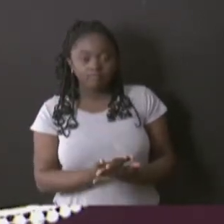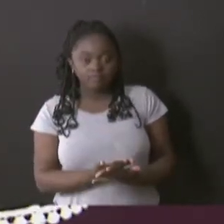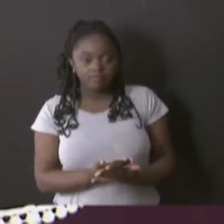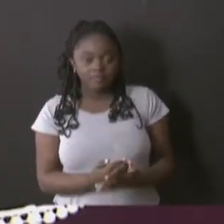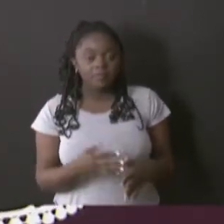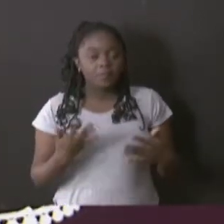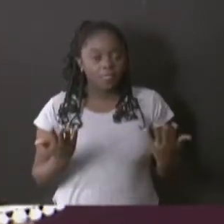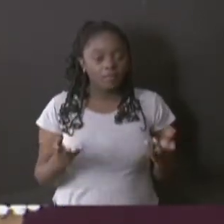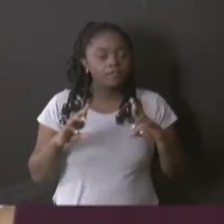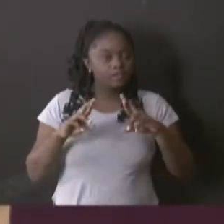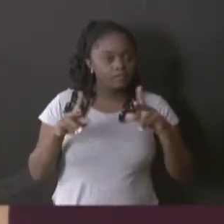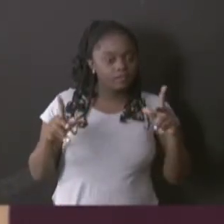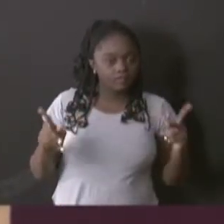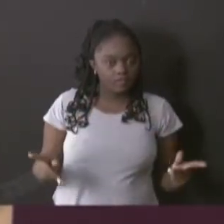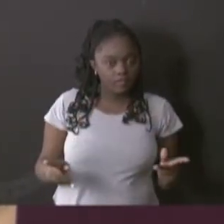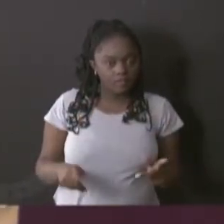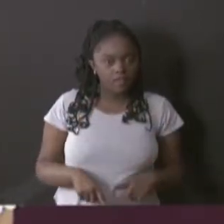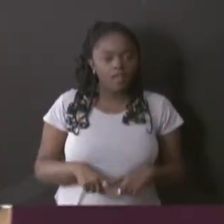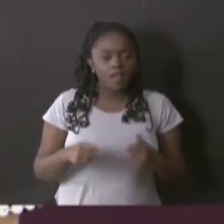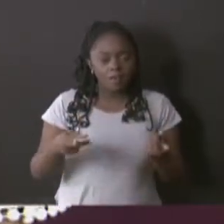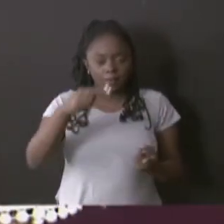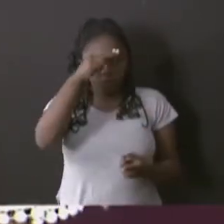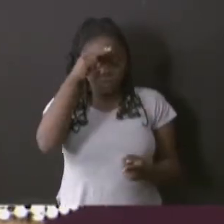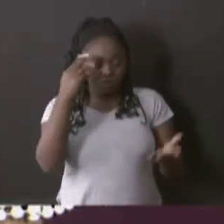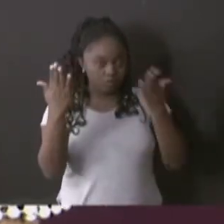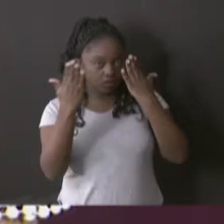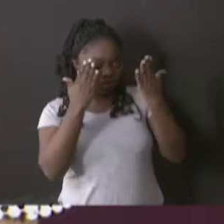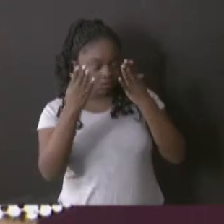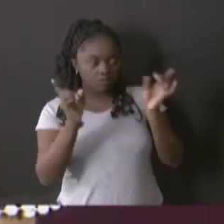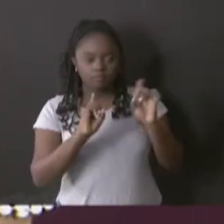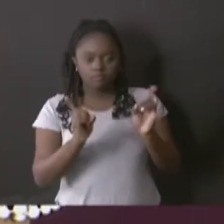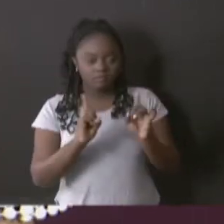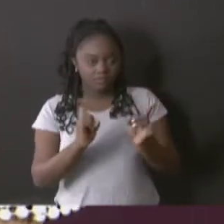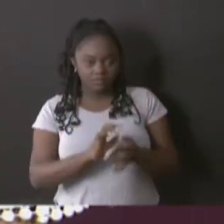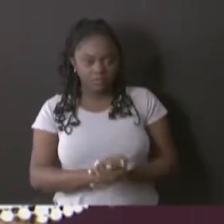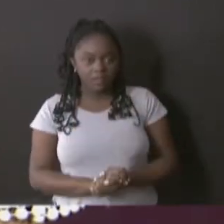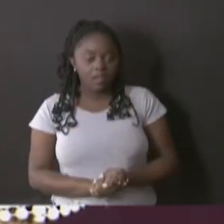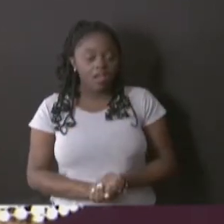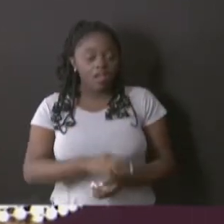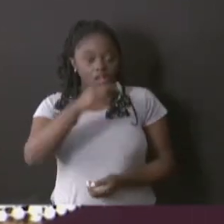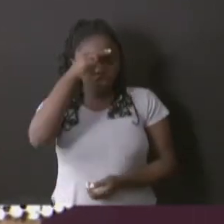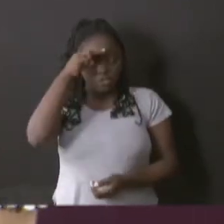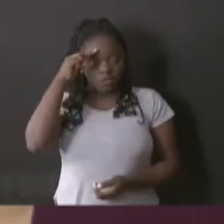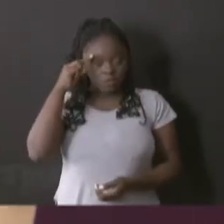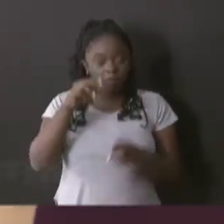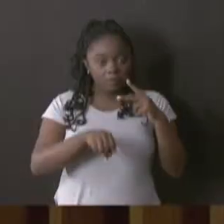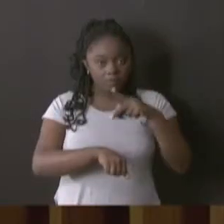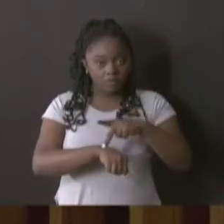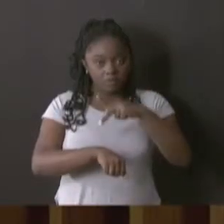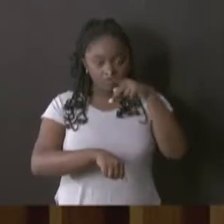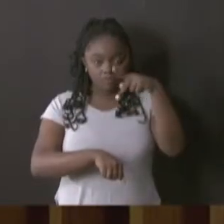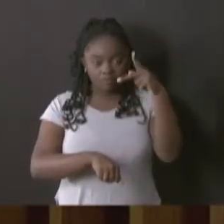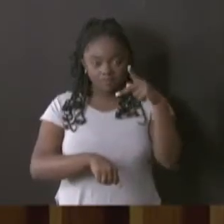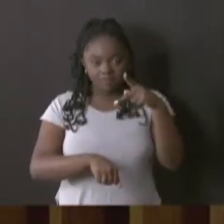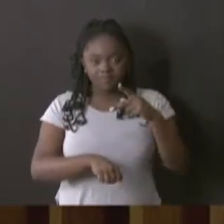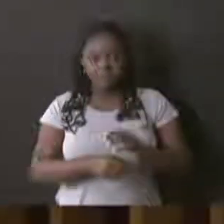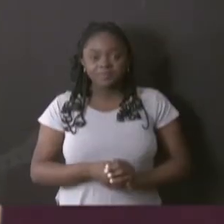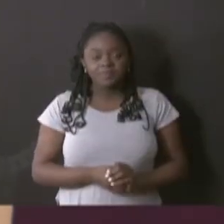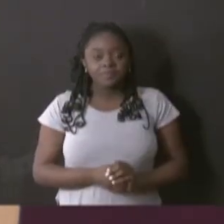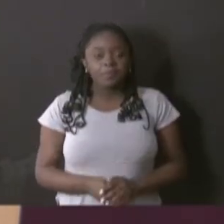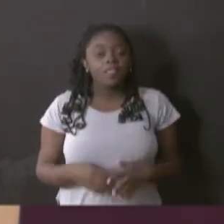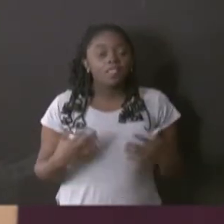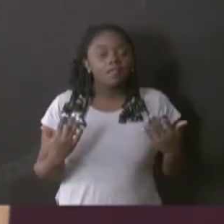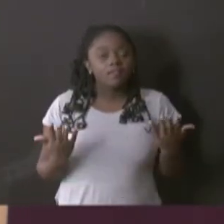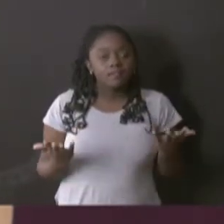um caso à parte. E mas aí, a Núbia não é psicóloga. Não, ela é psicopedagoga e pedagoga. Ela media. Uhum. Né?